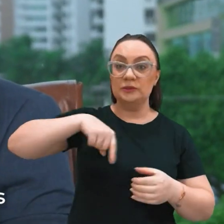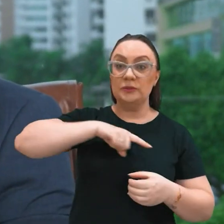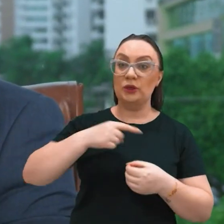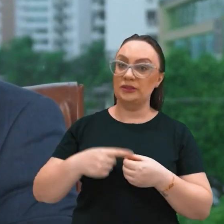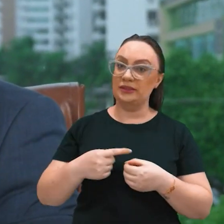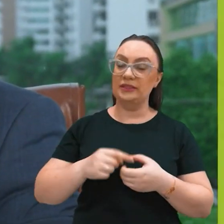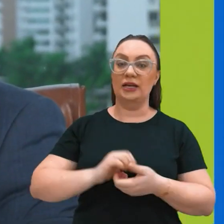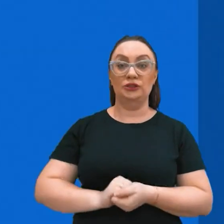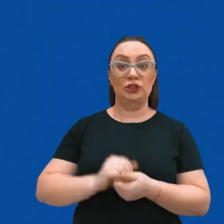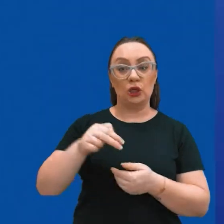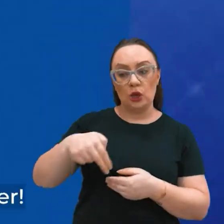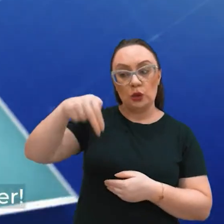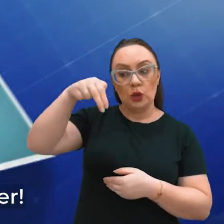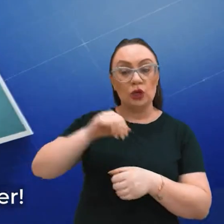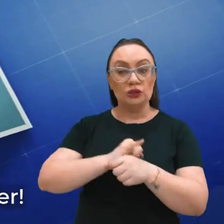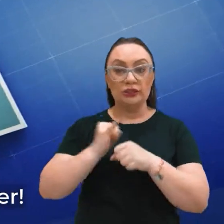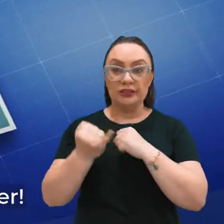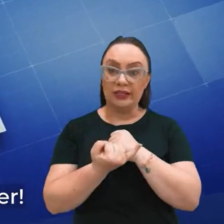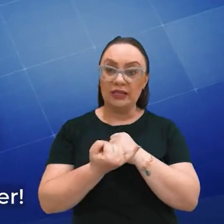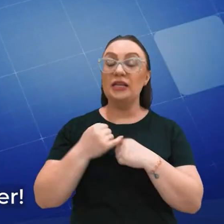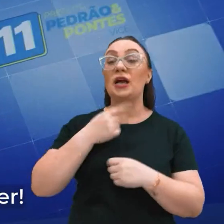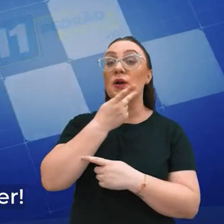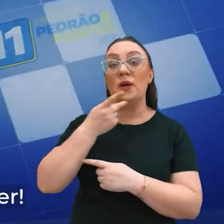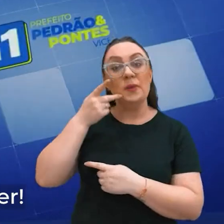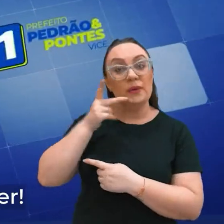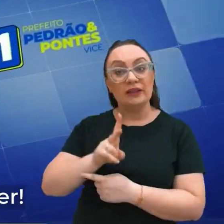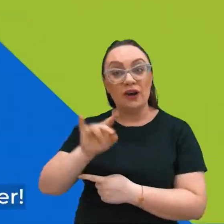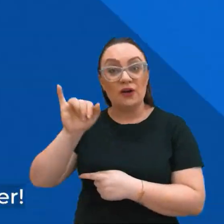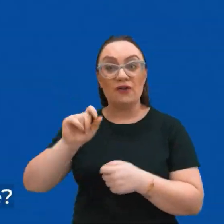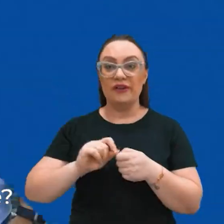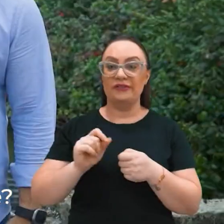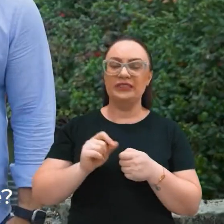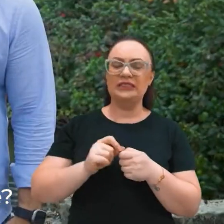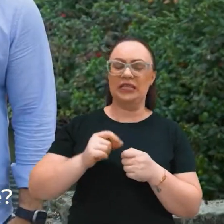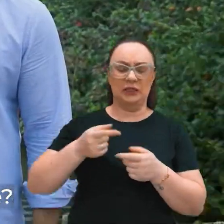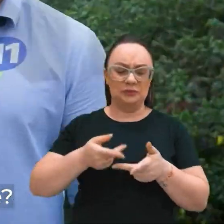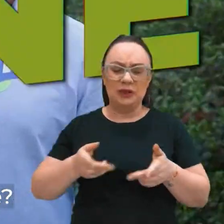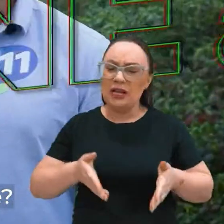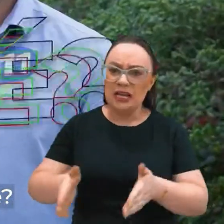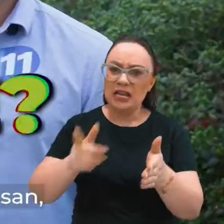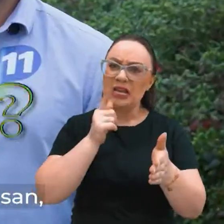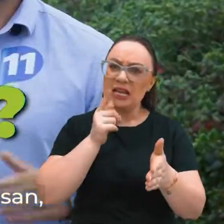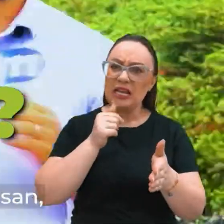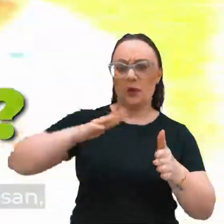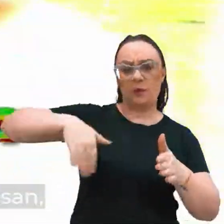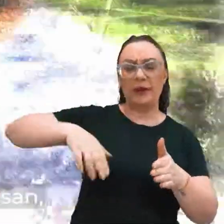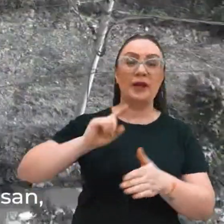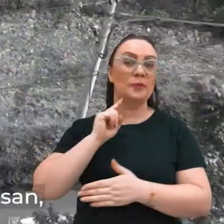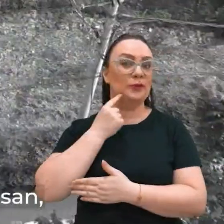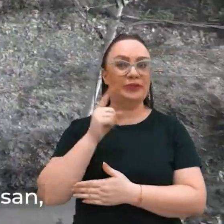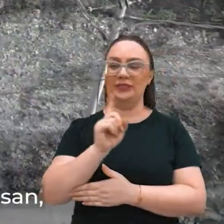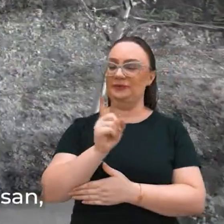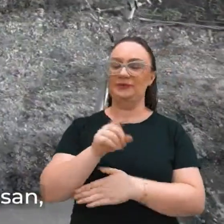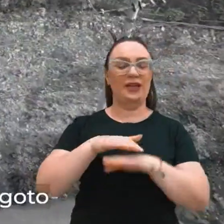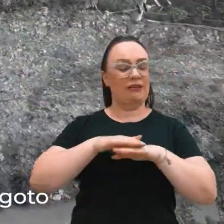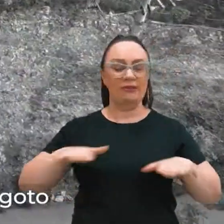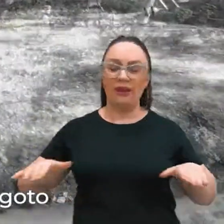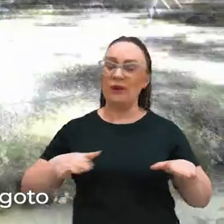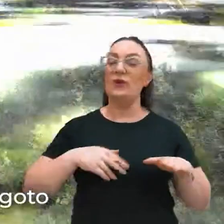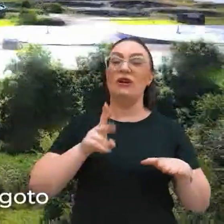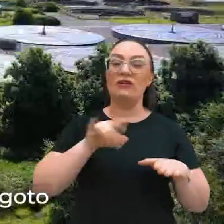propostas para a nossa cidade. No norte da ilha, Pedrão vai fazer... Prazer, rios poluídos? Deu, né? Vamos rever o contrato com a